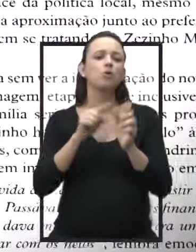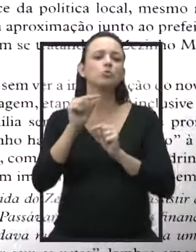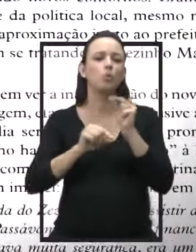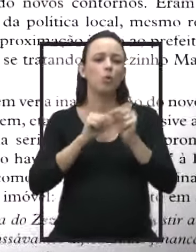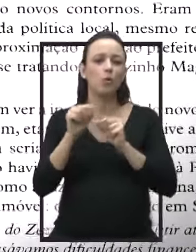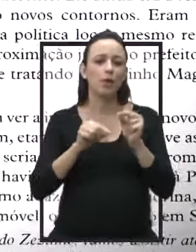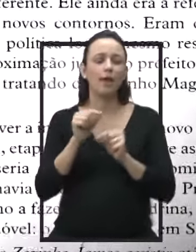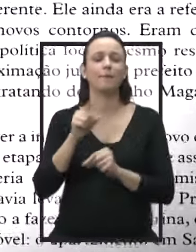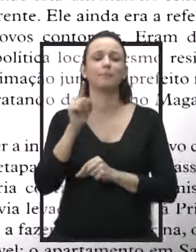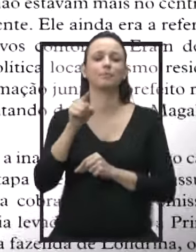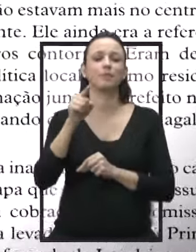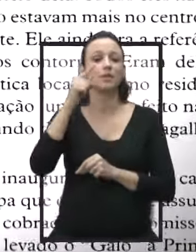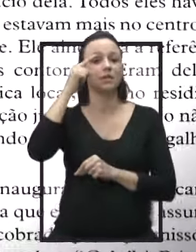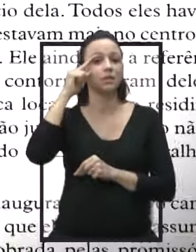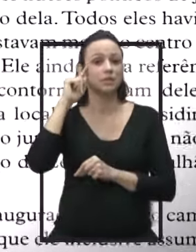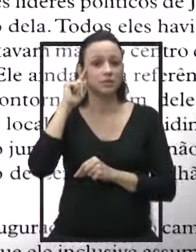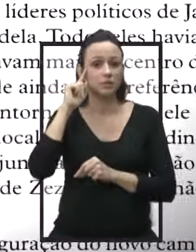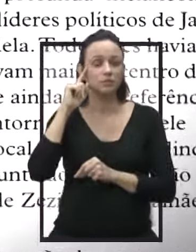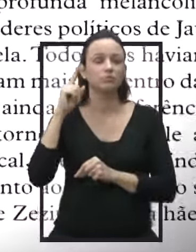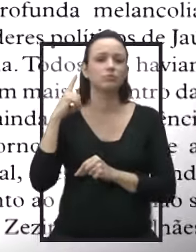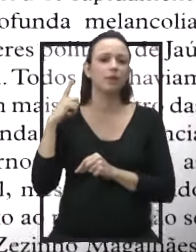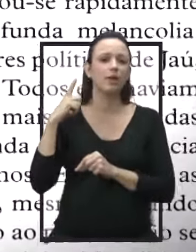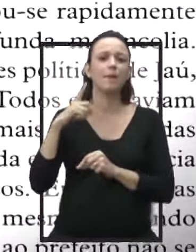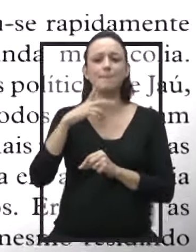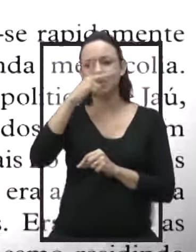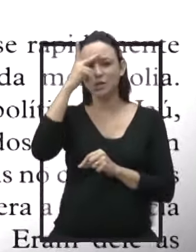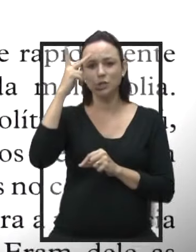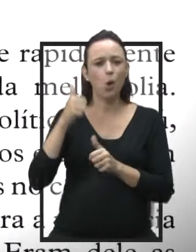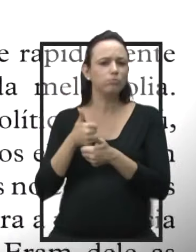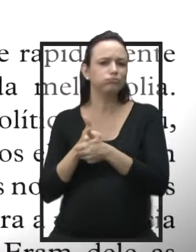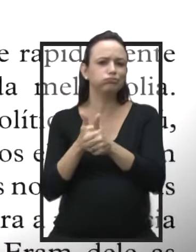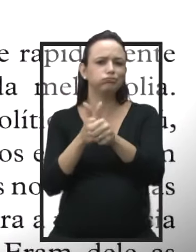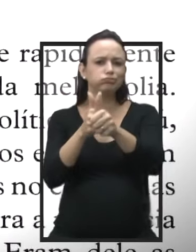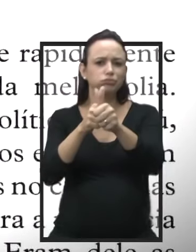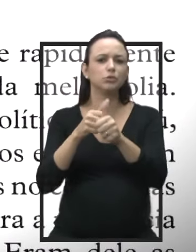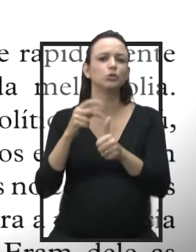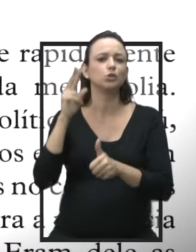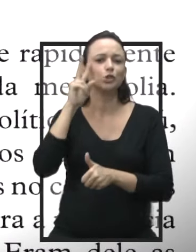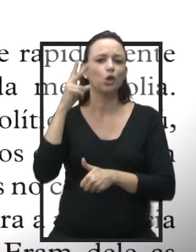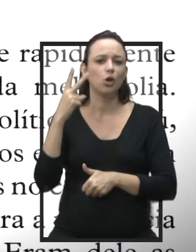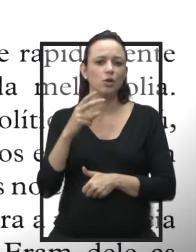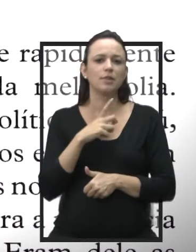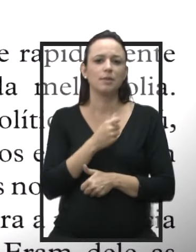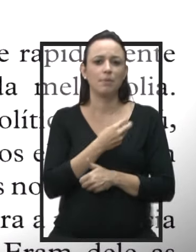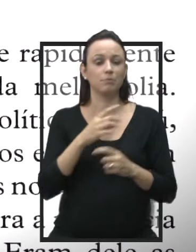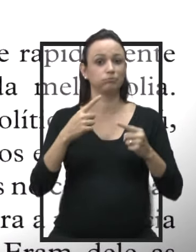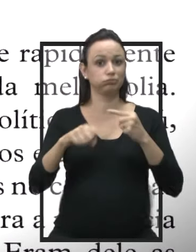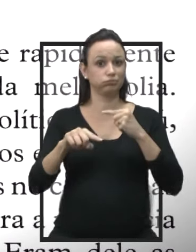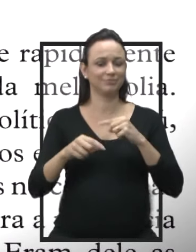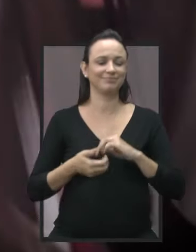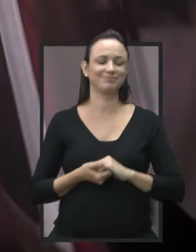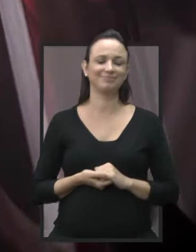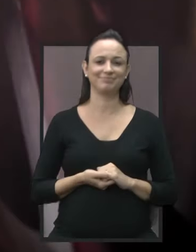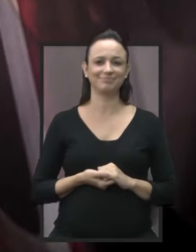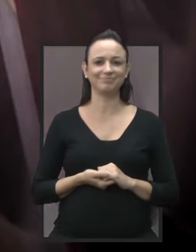que Zezinho Magalhães deixou para trás uma legião de seguidores e um bom número de